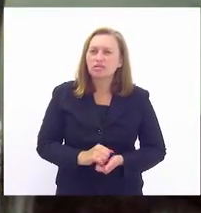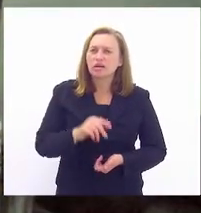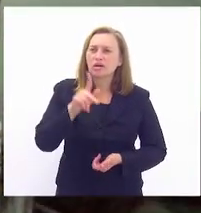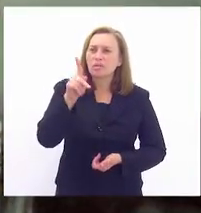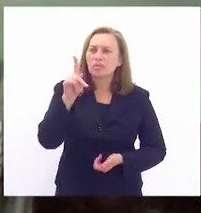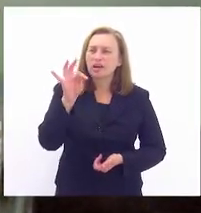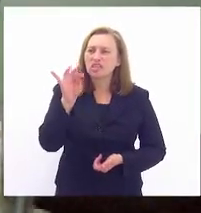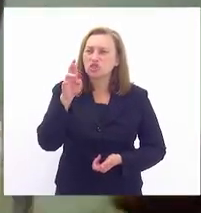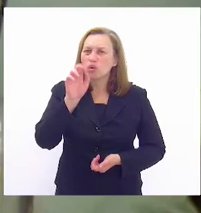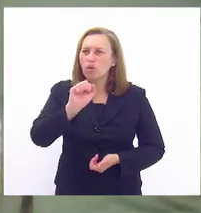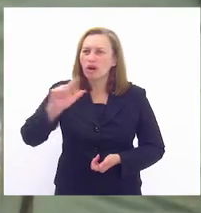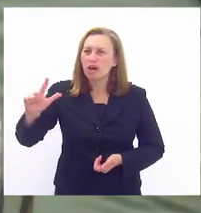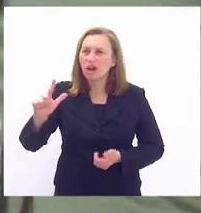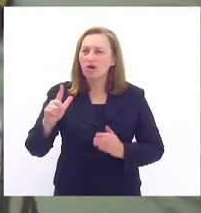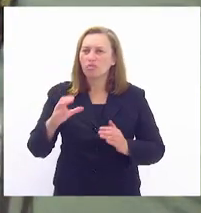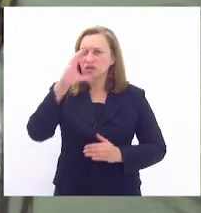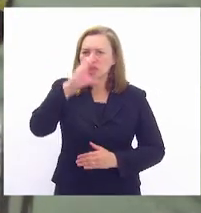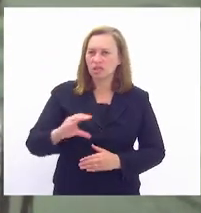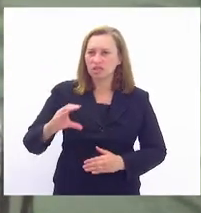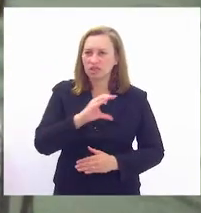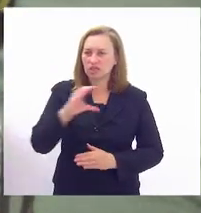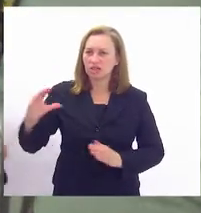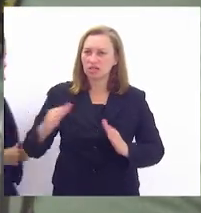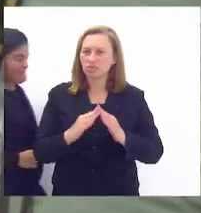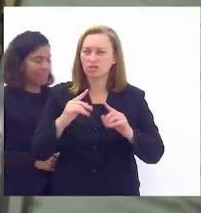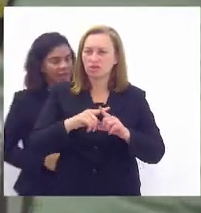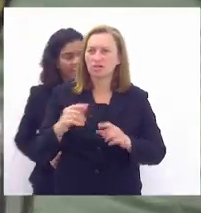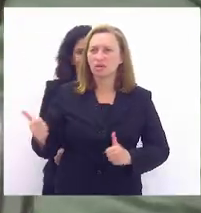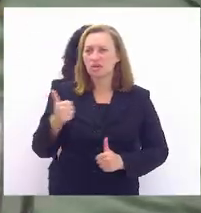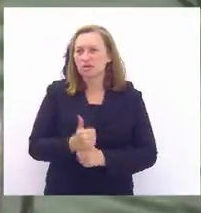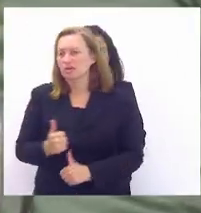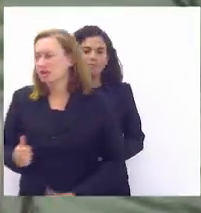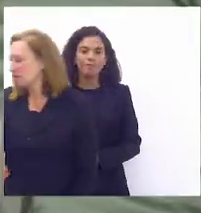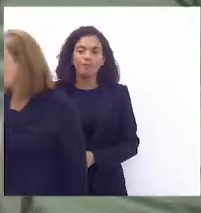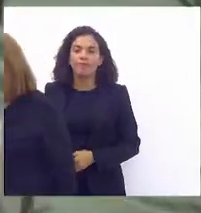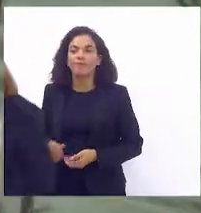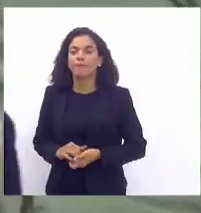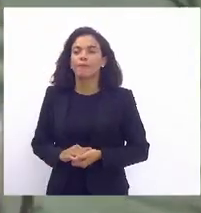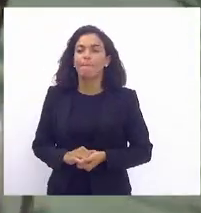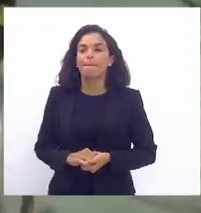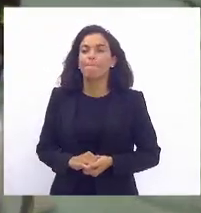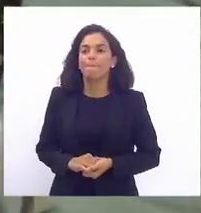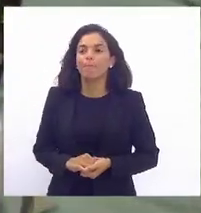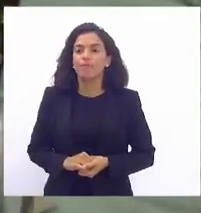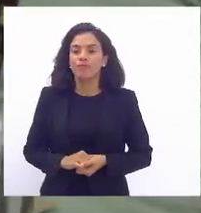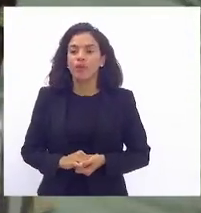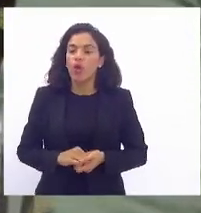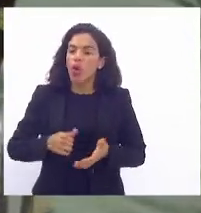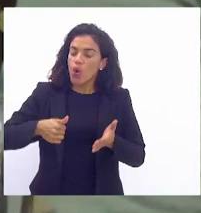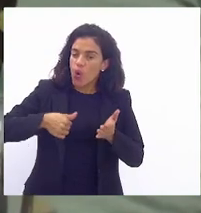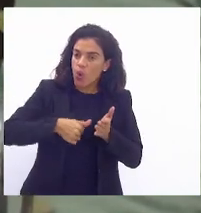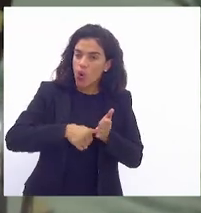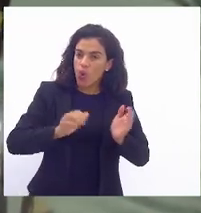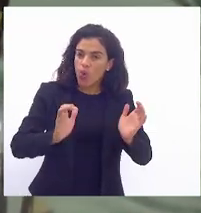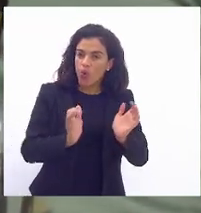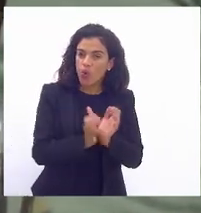Pastoral Social da Igreja Católica. Roberto Barros do Carmo, Clube de Funcionários